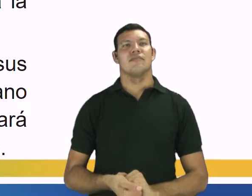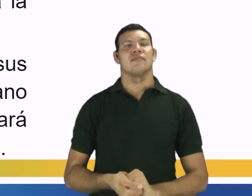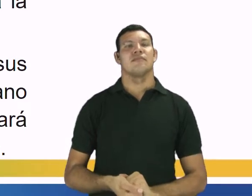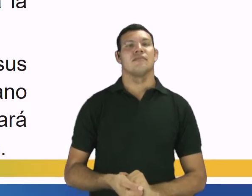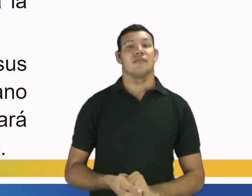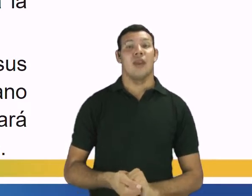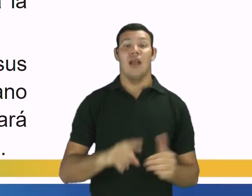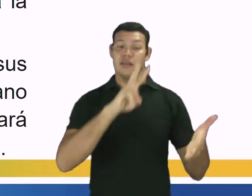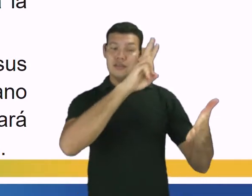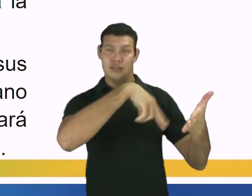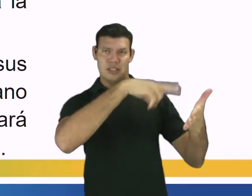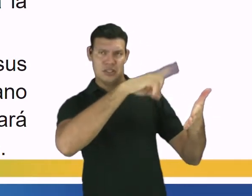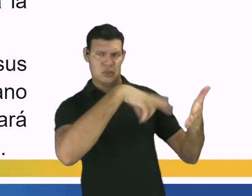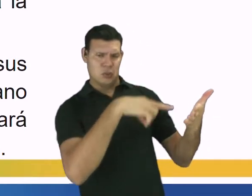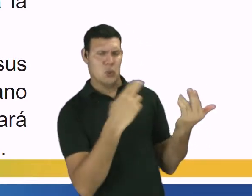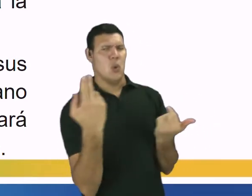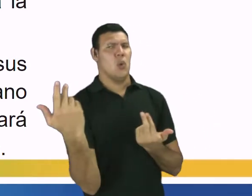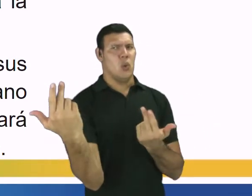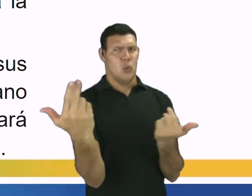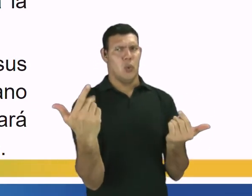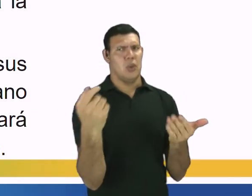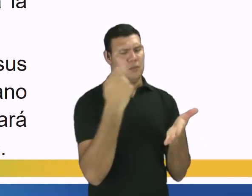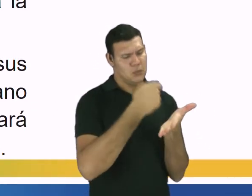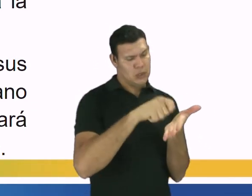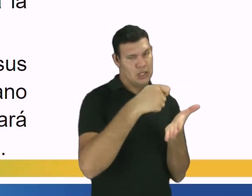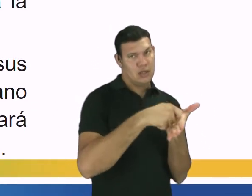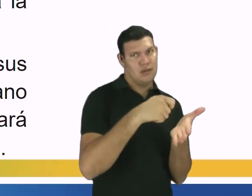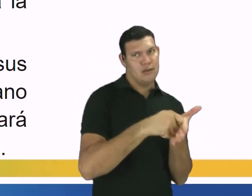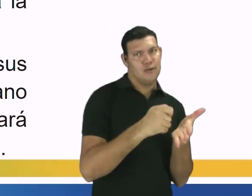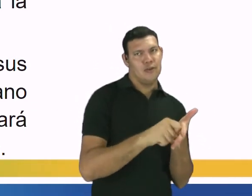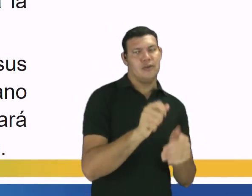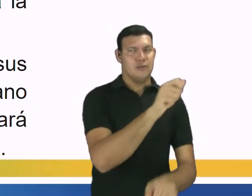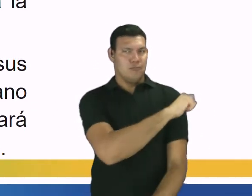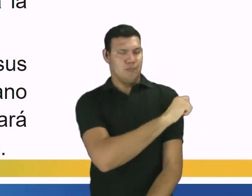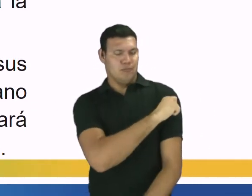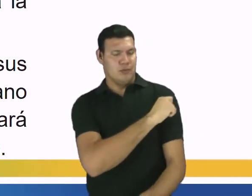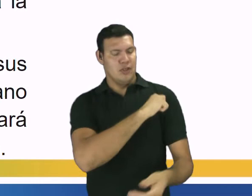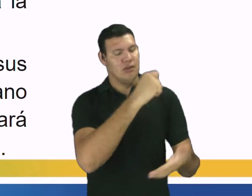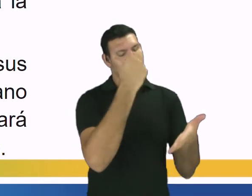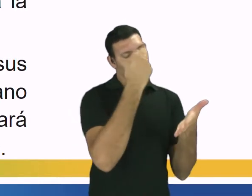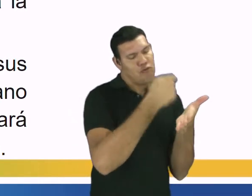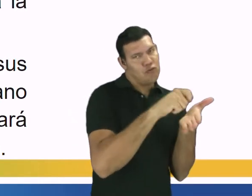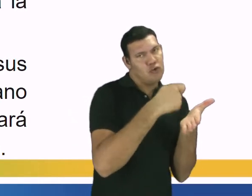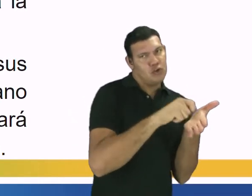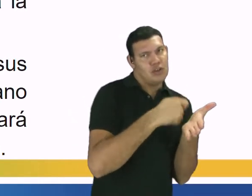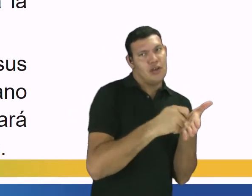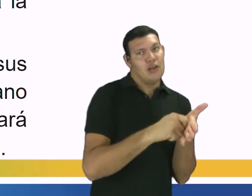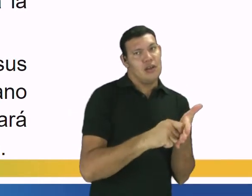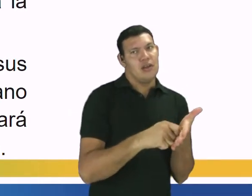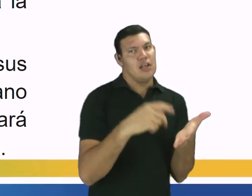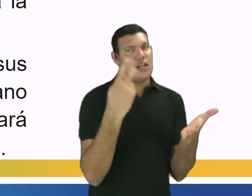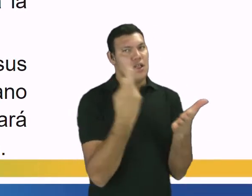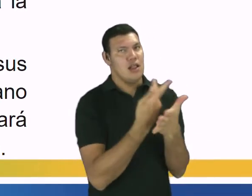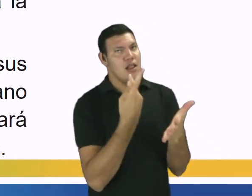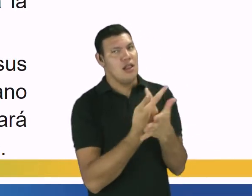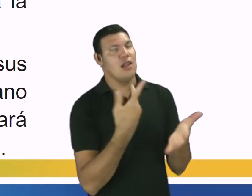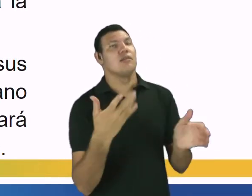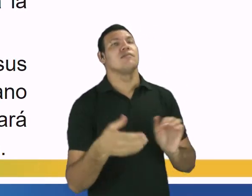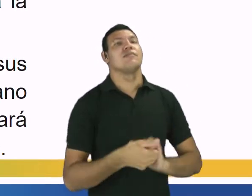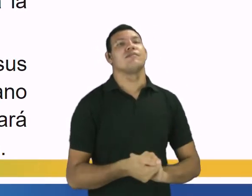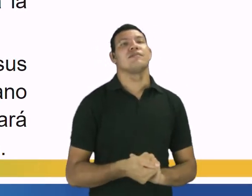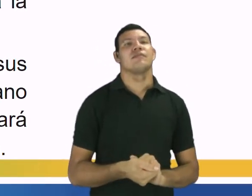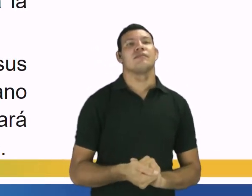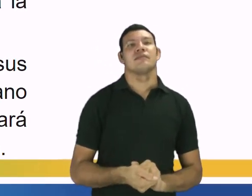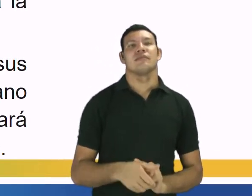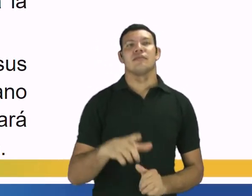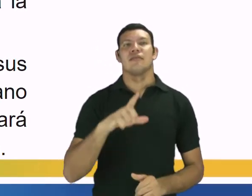de conta que foi um aluno que escreveu e nós vamos corrigir o texto desse aluno, tá? Me llamo José Martín,